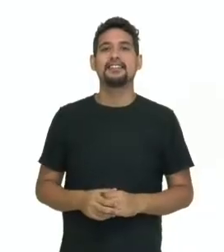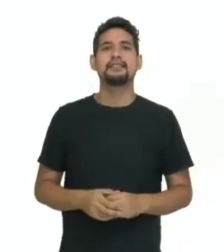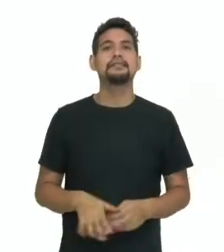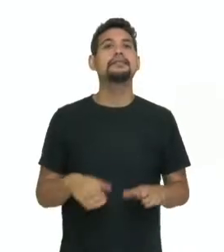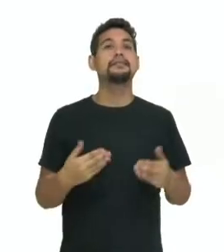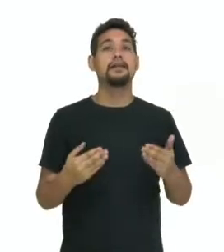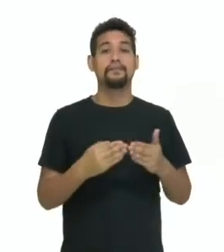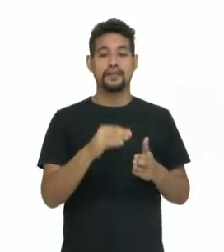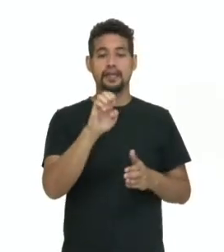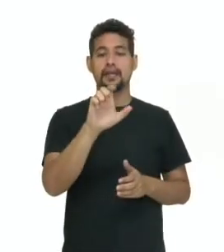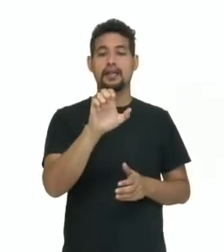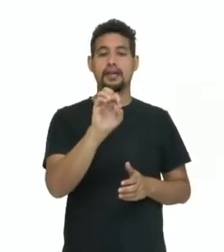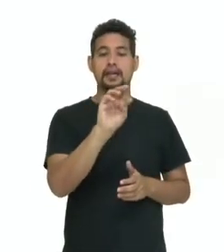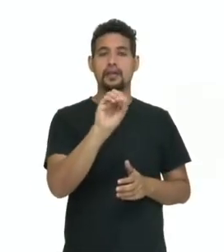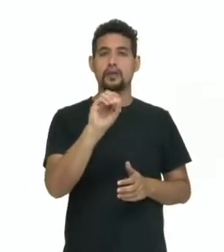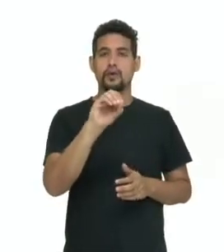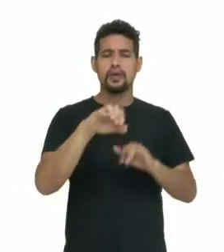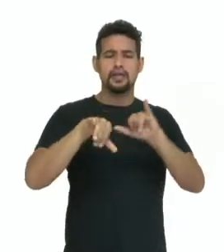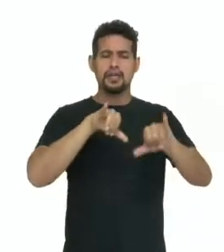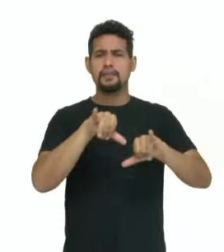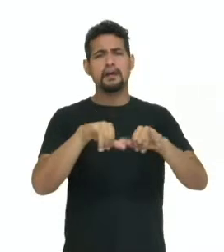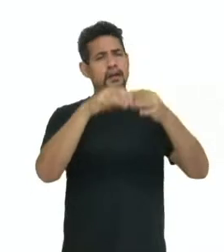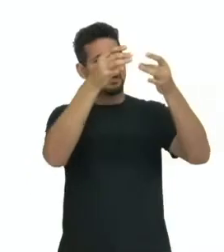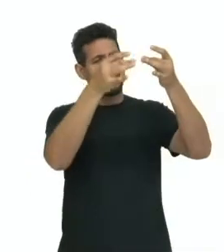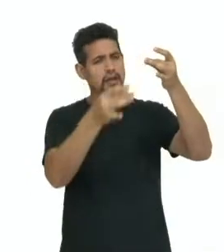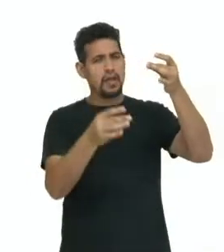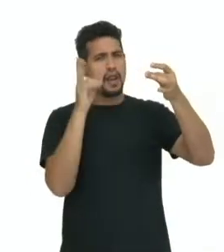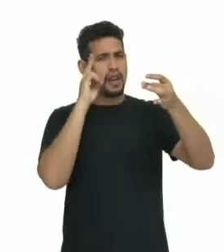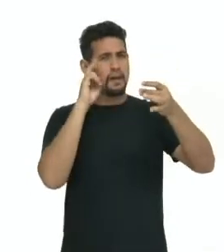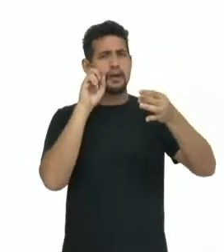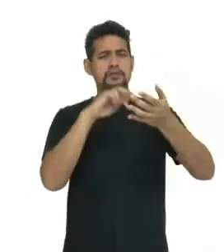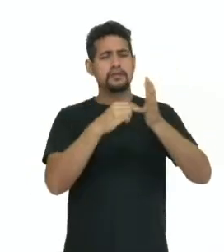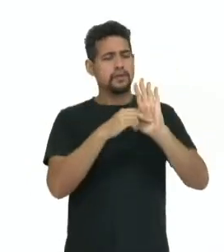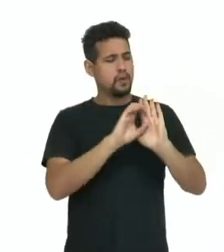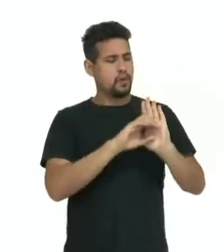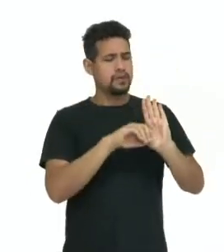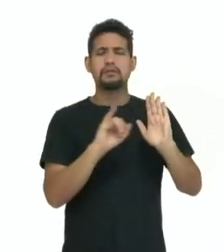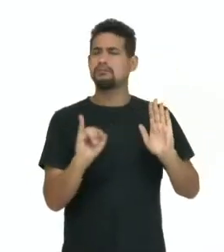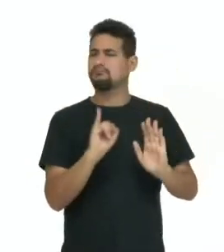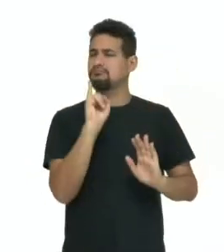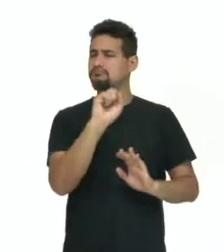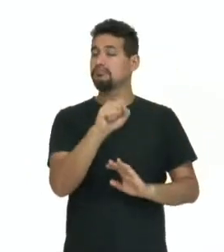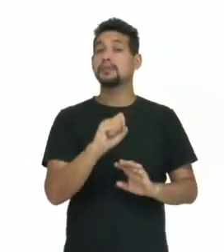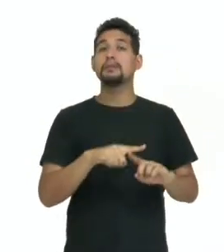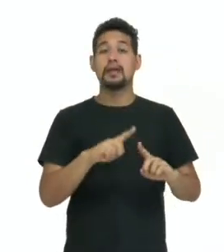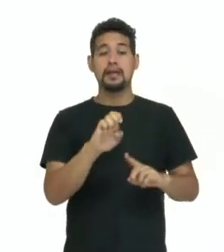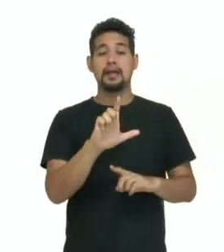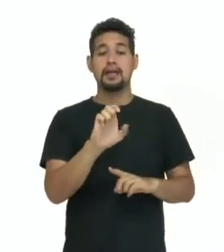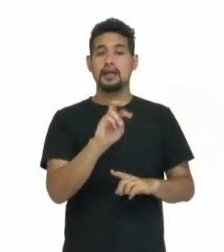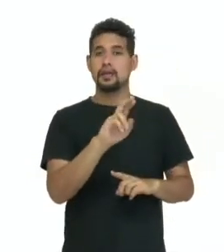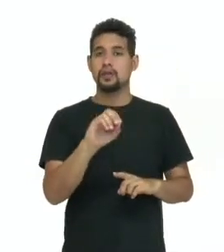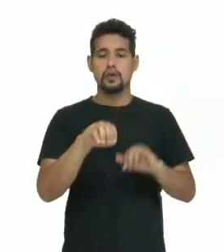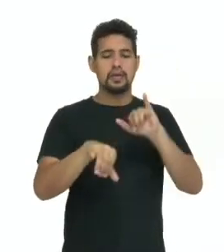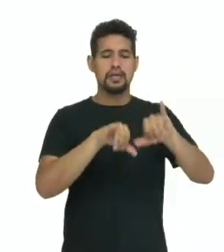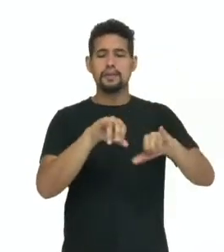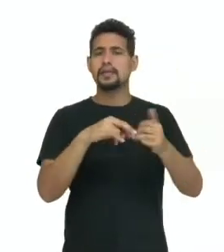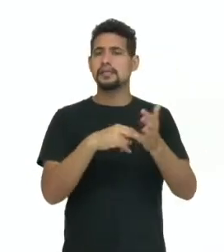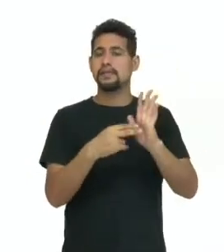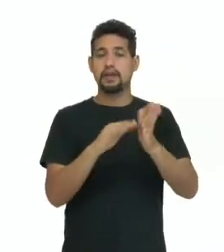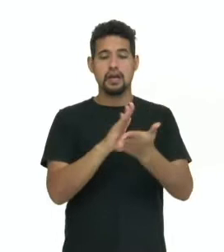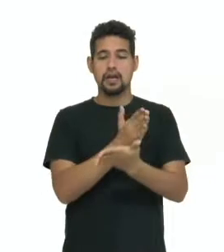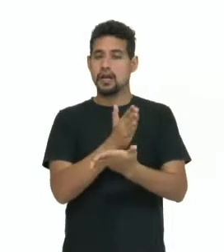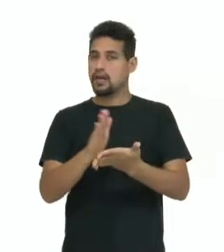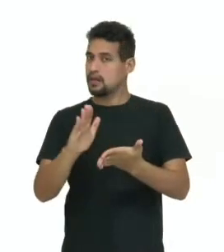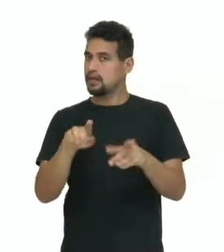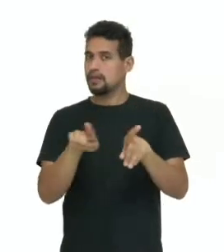Então, eletroquímica é a definição. Vamos relembrar um pouquinho este conceito muito importante. Então, eletroquímica é a subdivisão